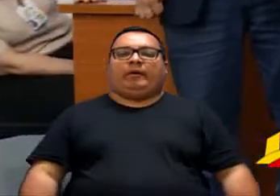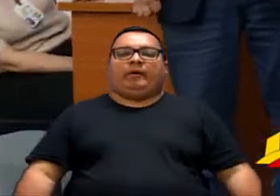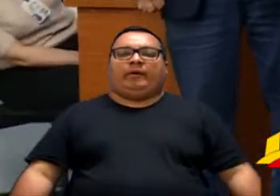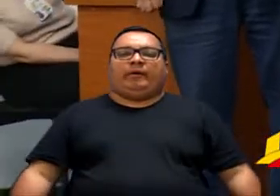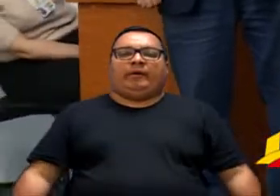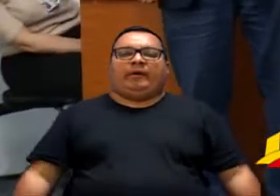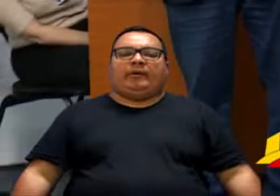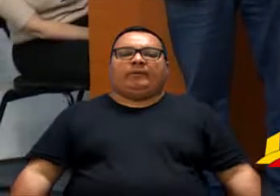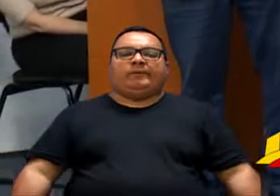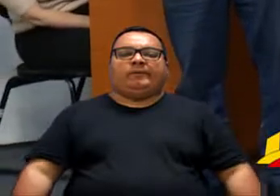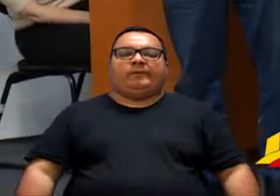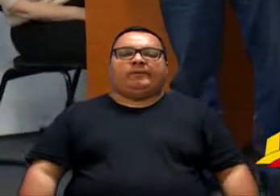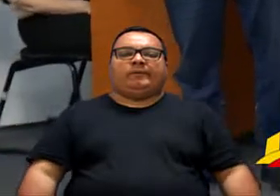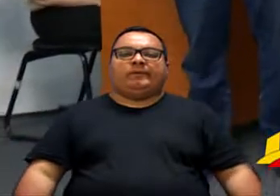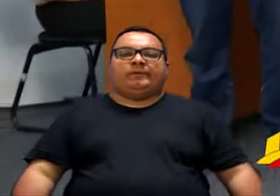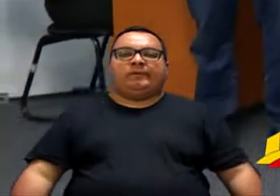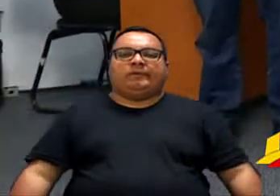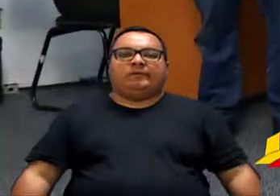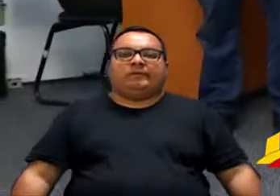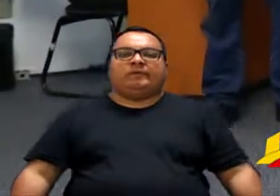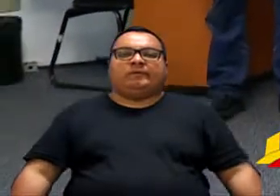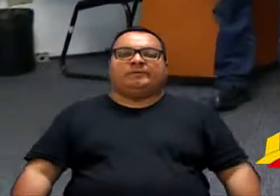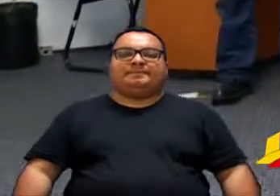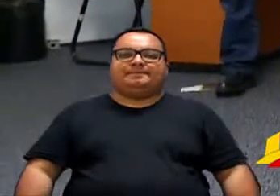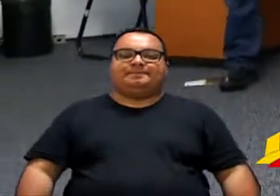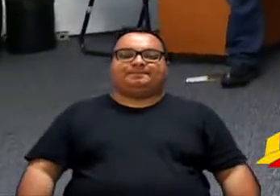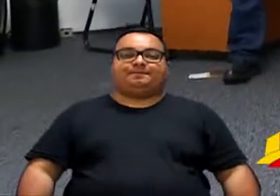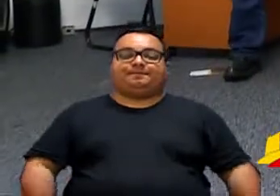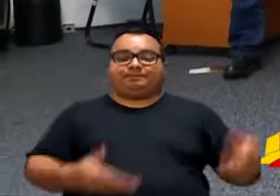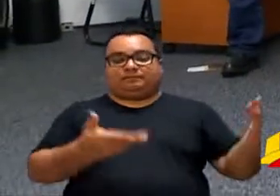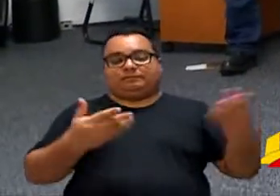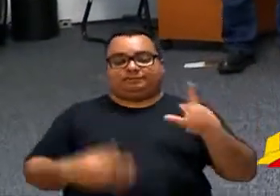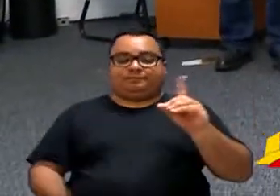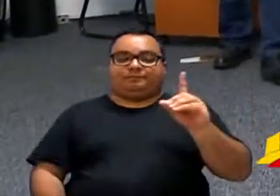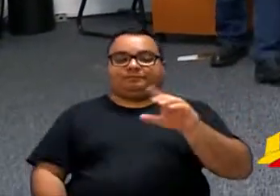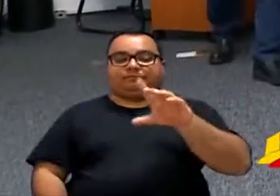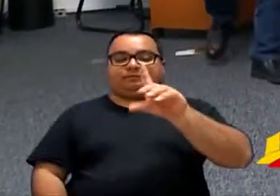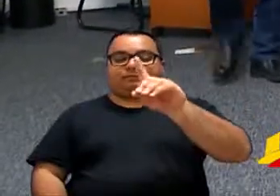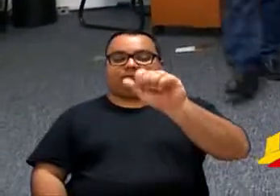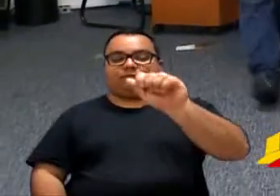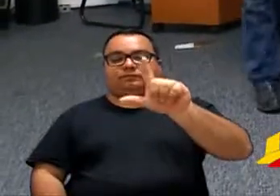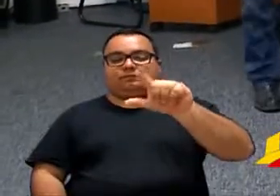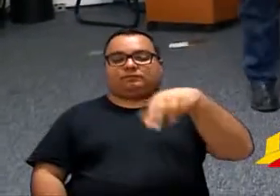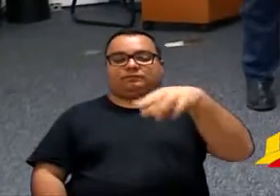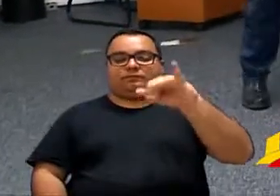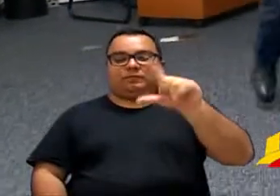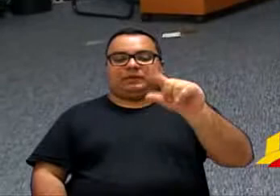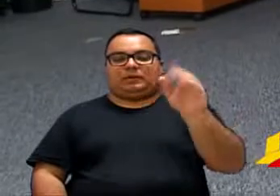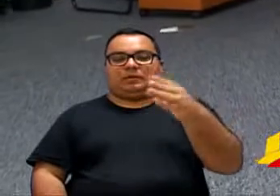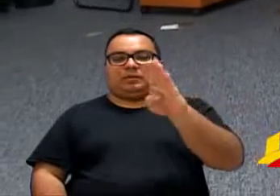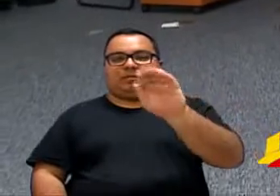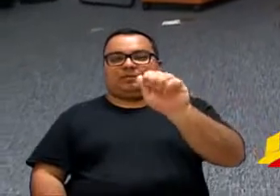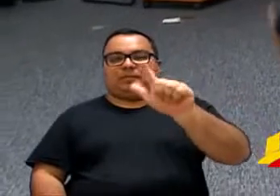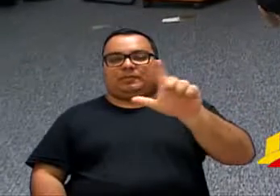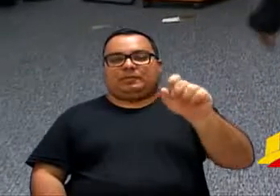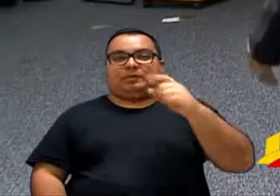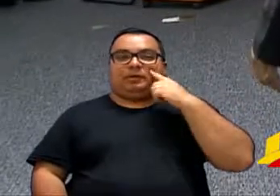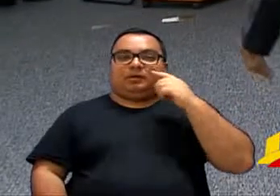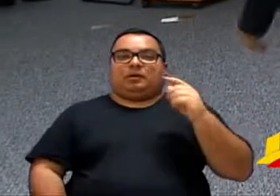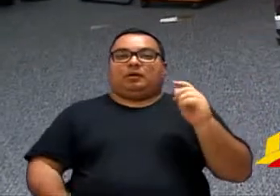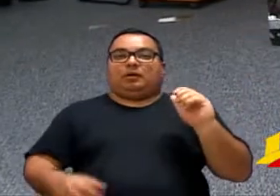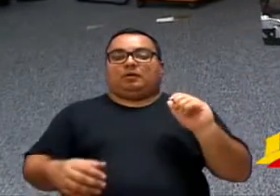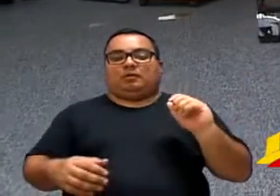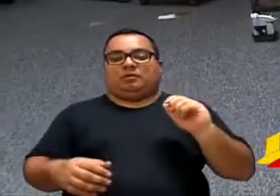estamos recebendo deputado estadual Danilo Bastos a quem convidamos que vem aqui à frente do plenário ele que foi reeleito